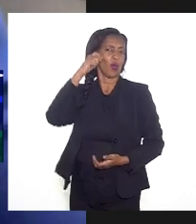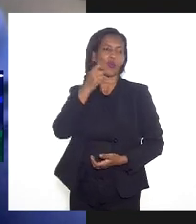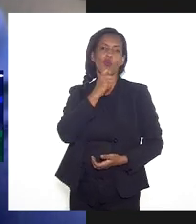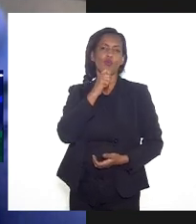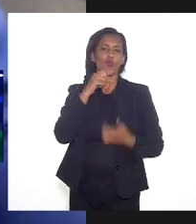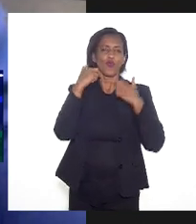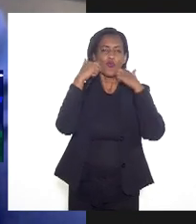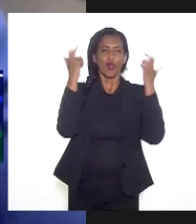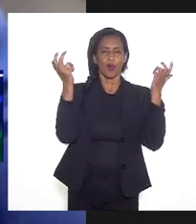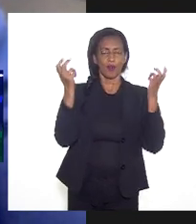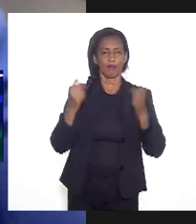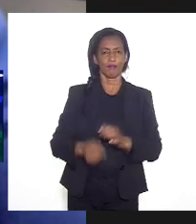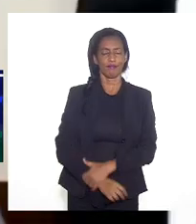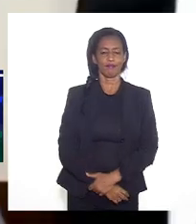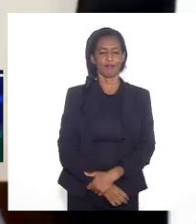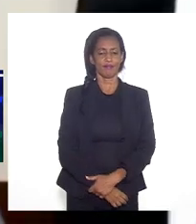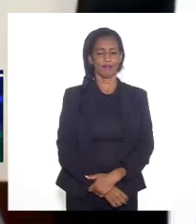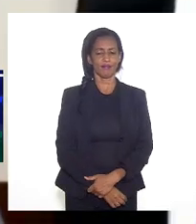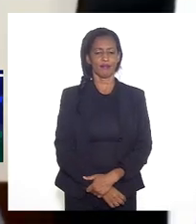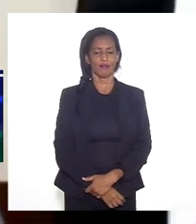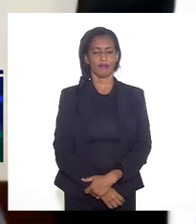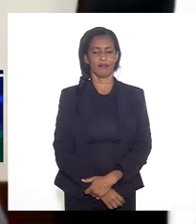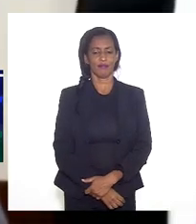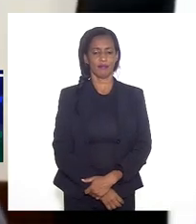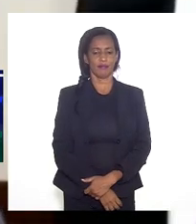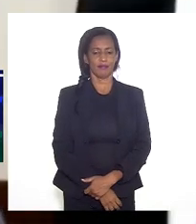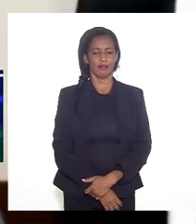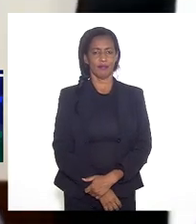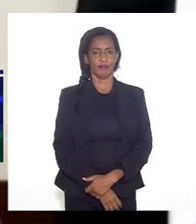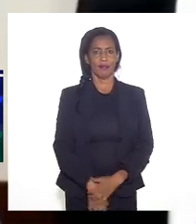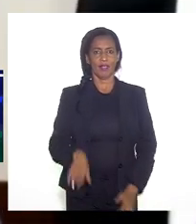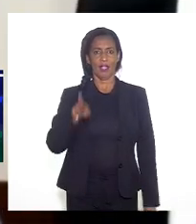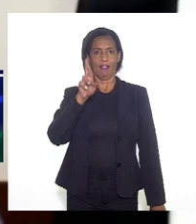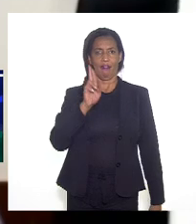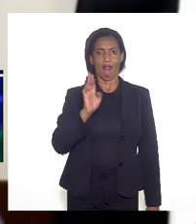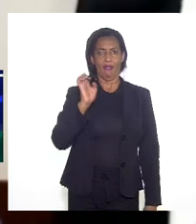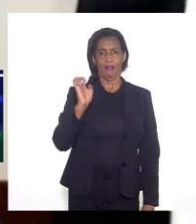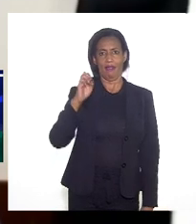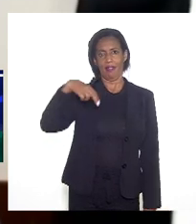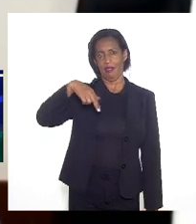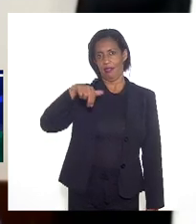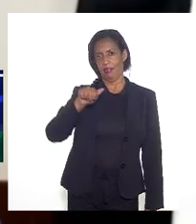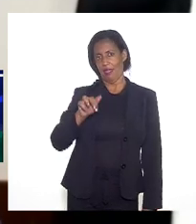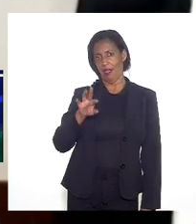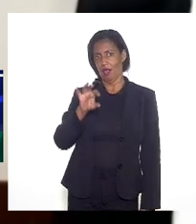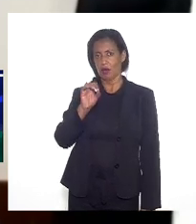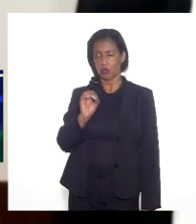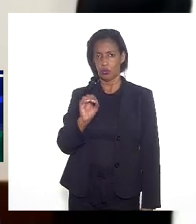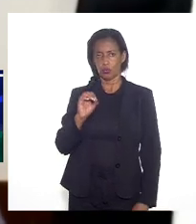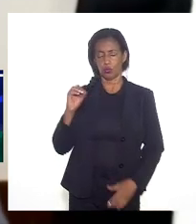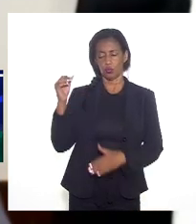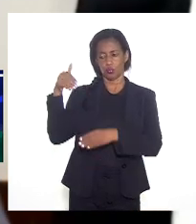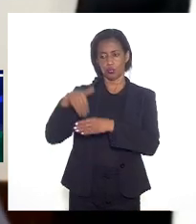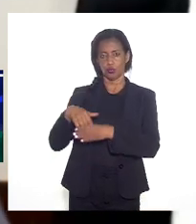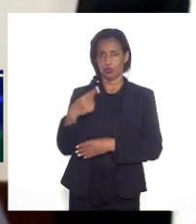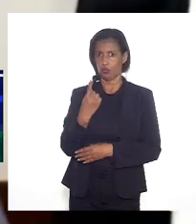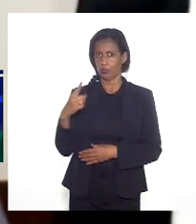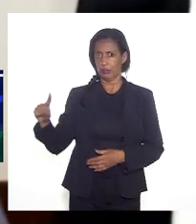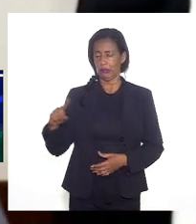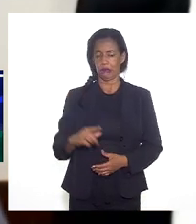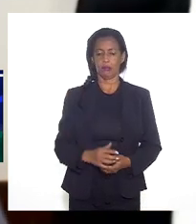vergonha. Deputado Renato Zaca votou não no grupo.